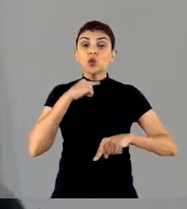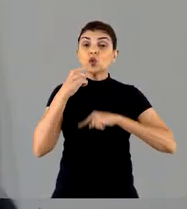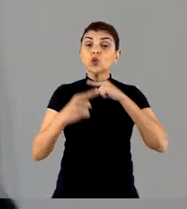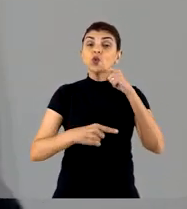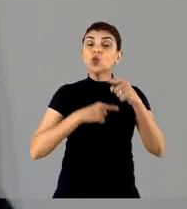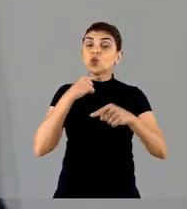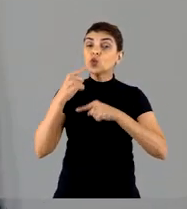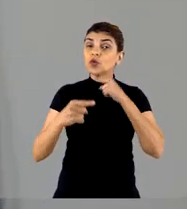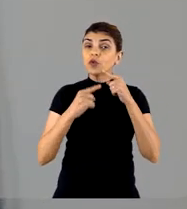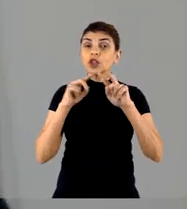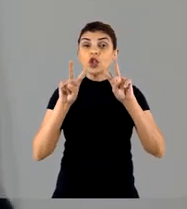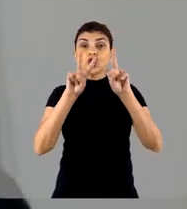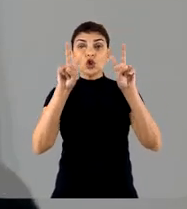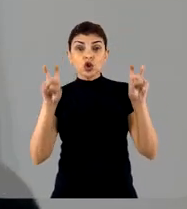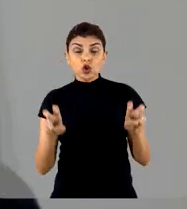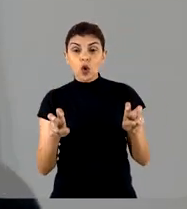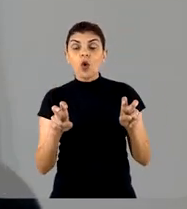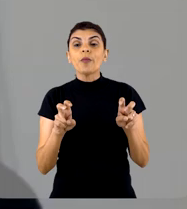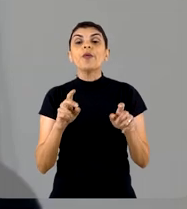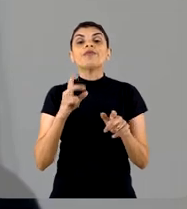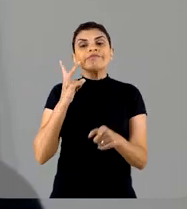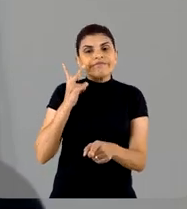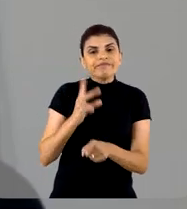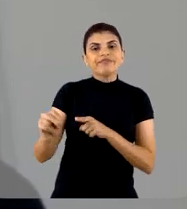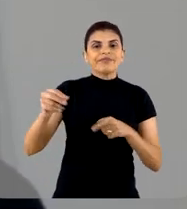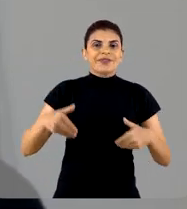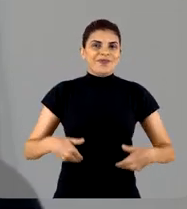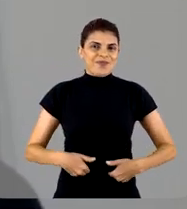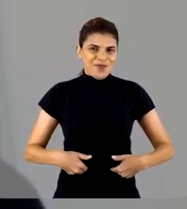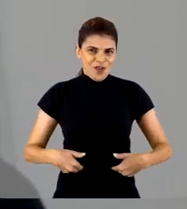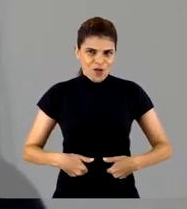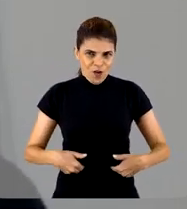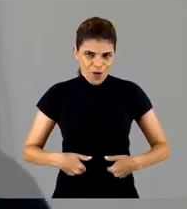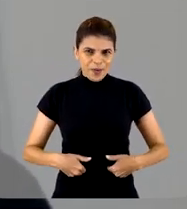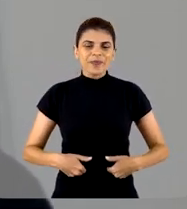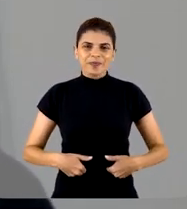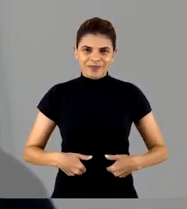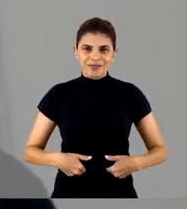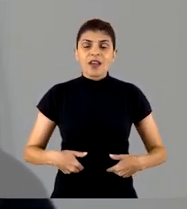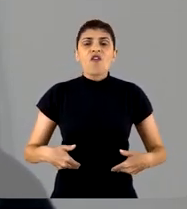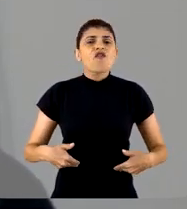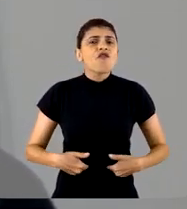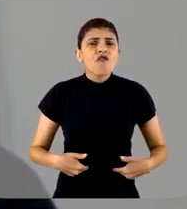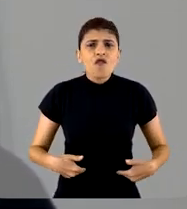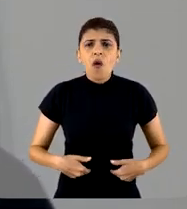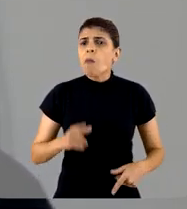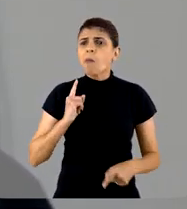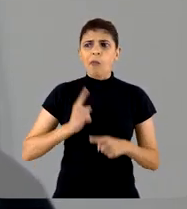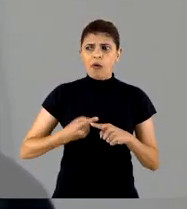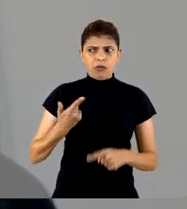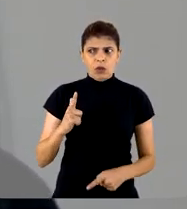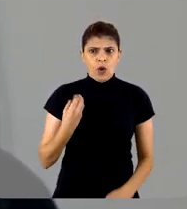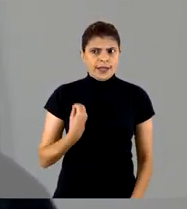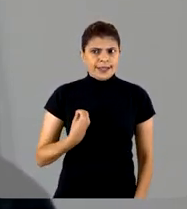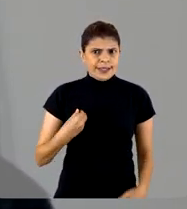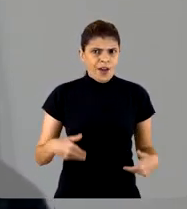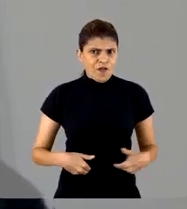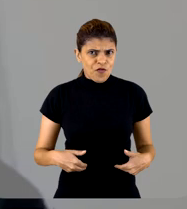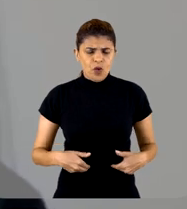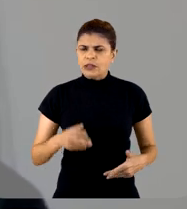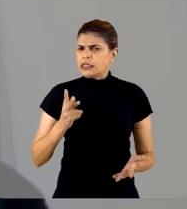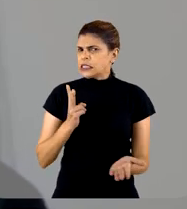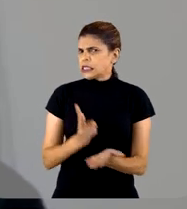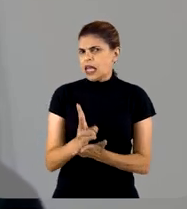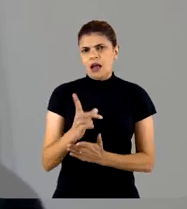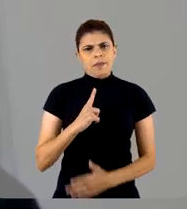vira uma bandeira, né? Vira uma bandeira e vira uma questão, que é a fome, né? Por quê? Quer dizer que não existia fome? Pelo